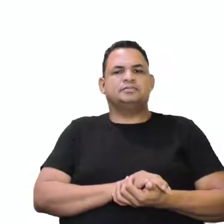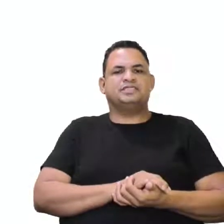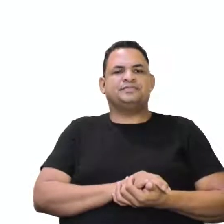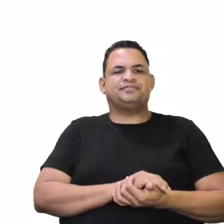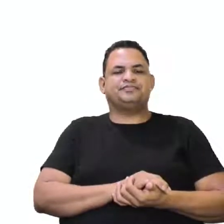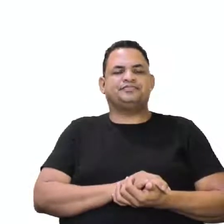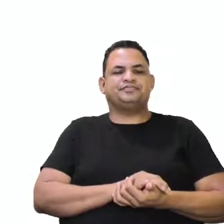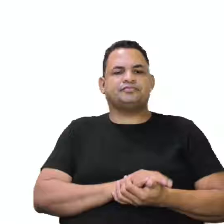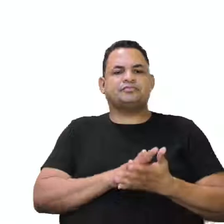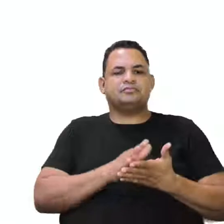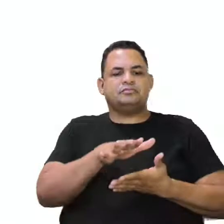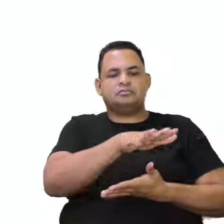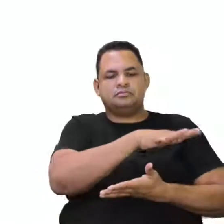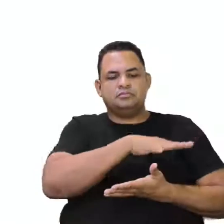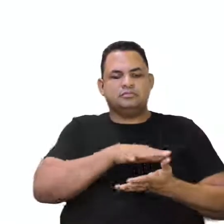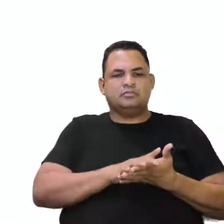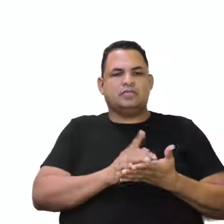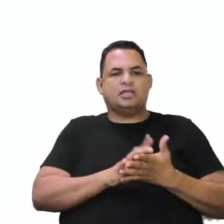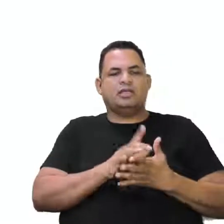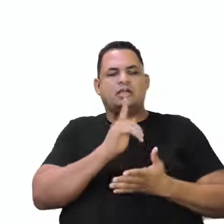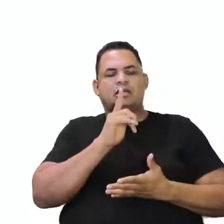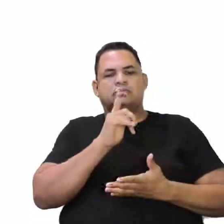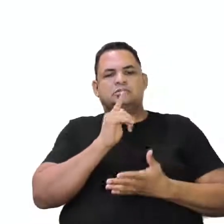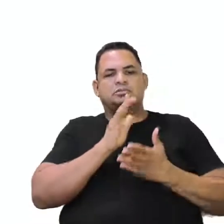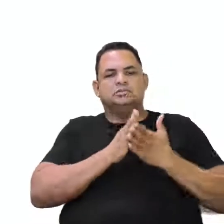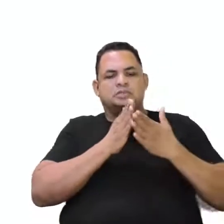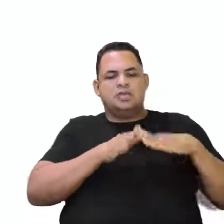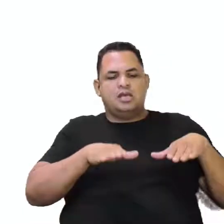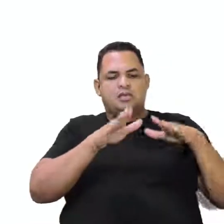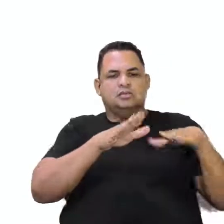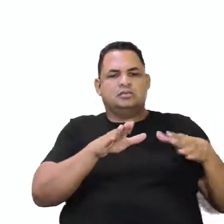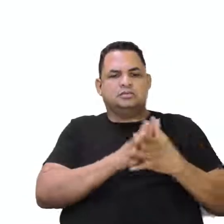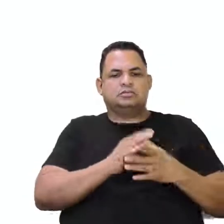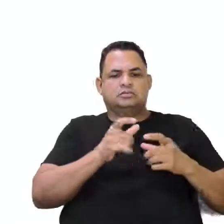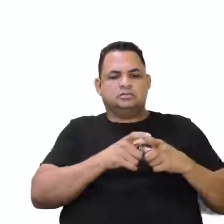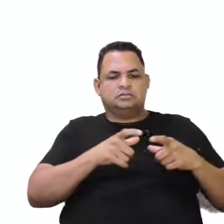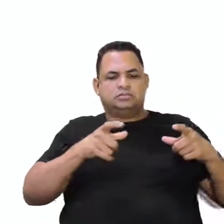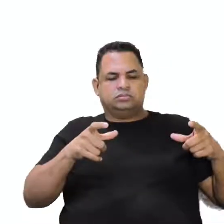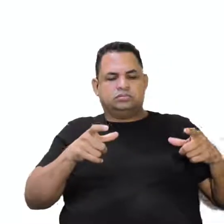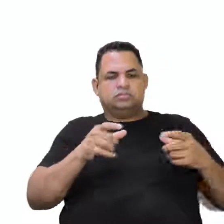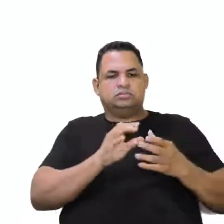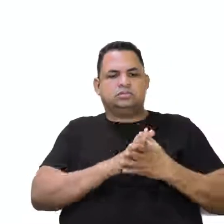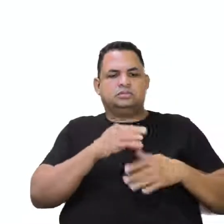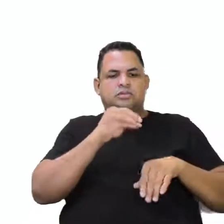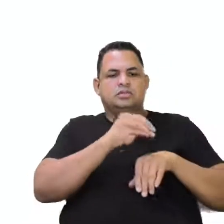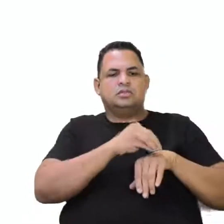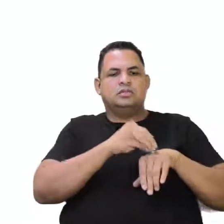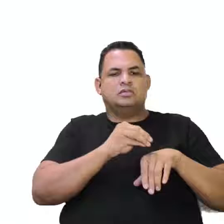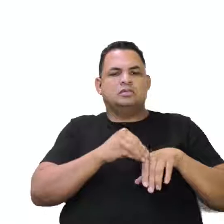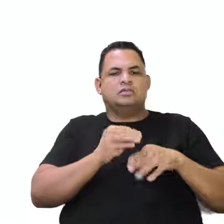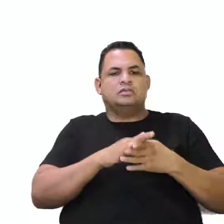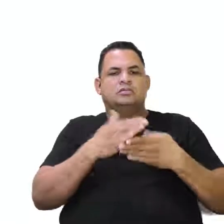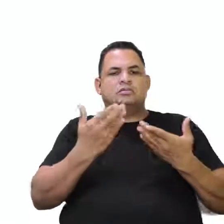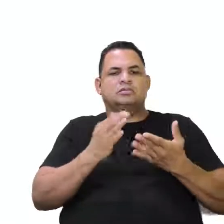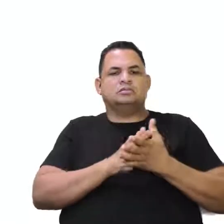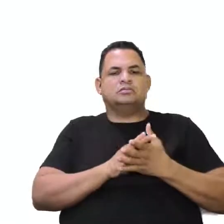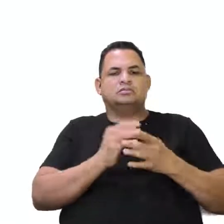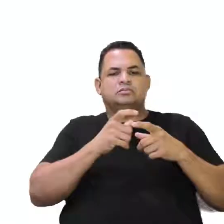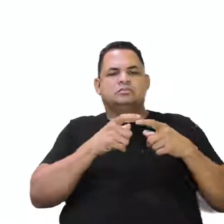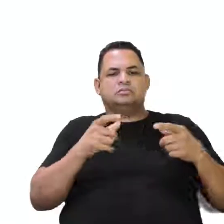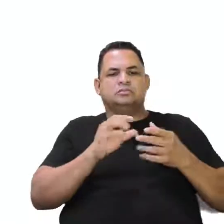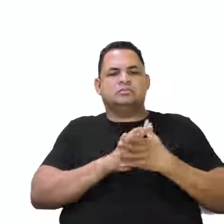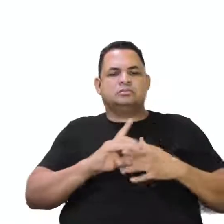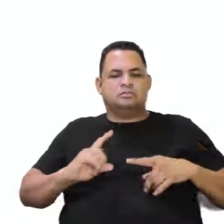despejados nesses corpos hídricos, que vai aumentar, então, a quantidade de nutrientes disponíveis para a proliferação